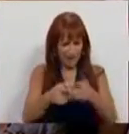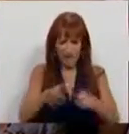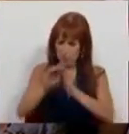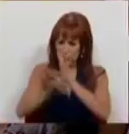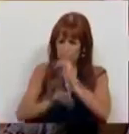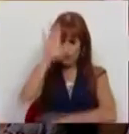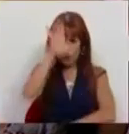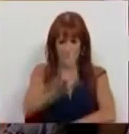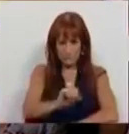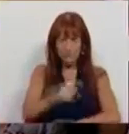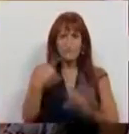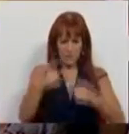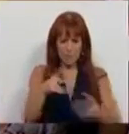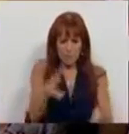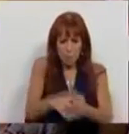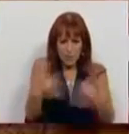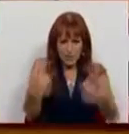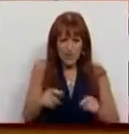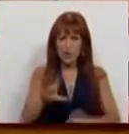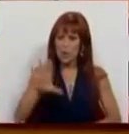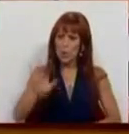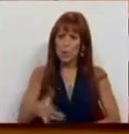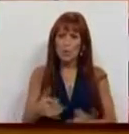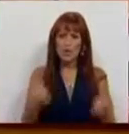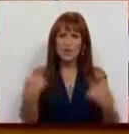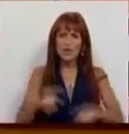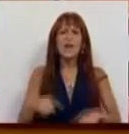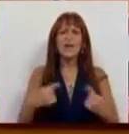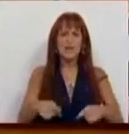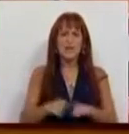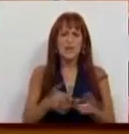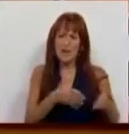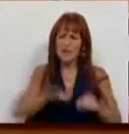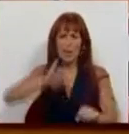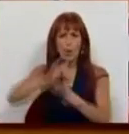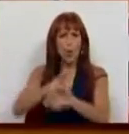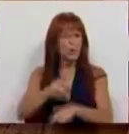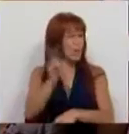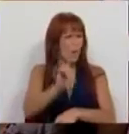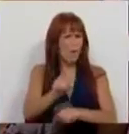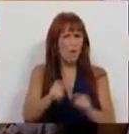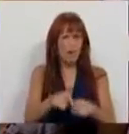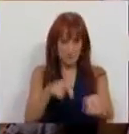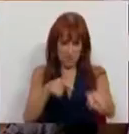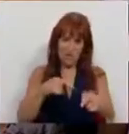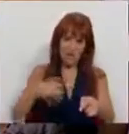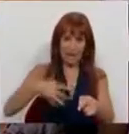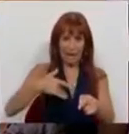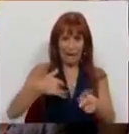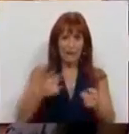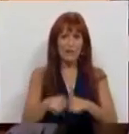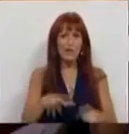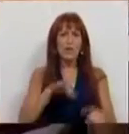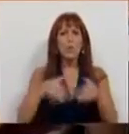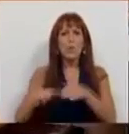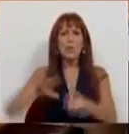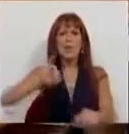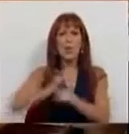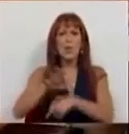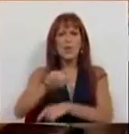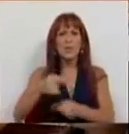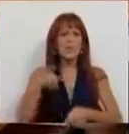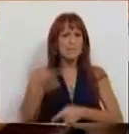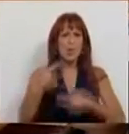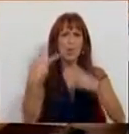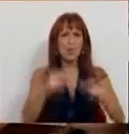este programa do Governo têm razão. O país tem mesmo outro caminho e não aquele. E é isso que vocês temem. O país tem outro caminho que não é